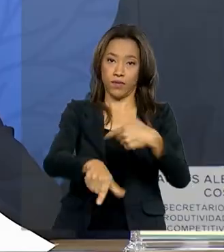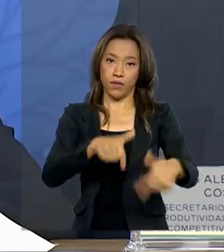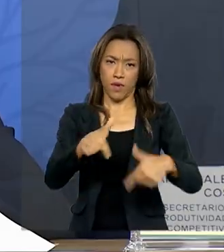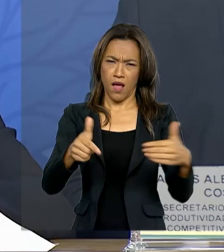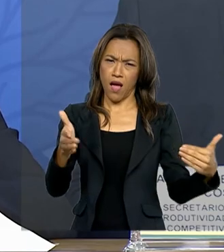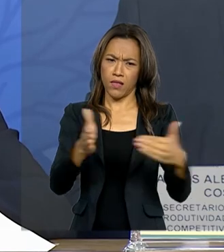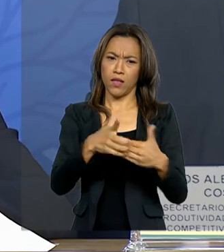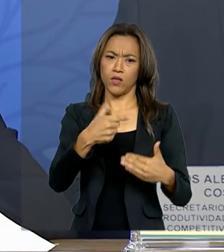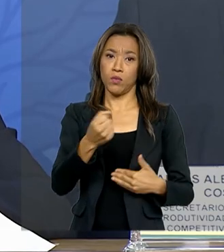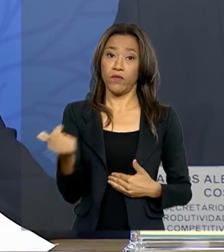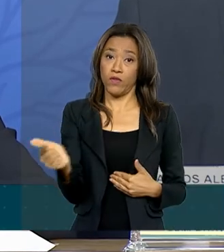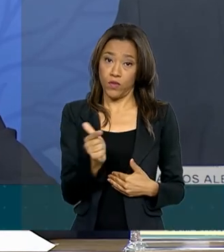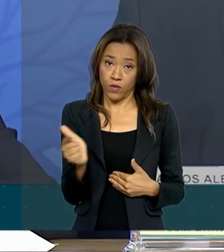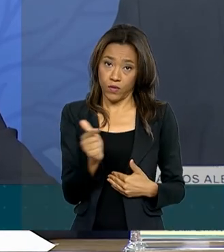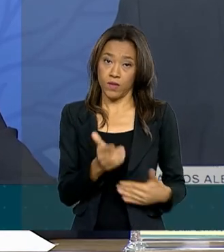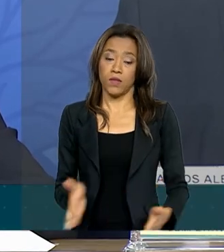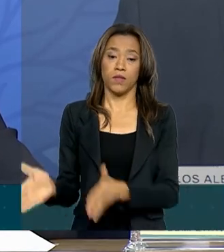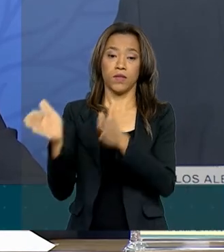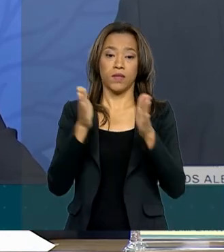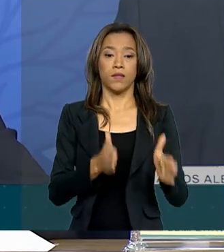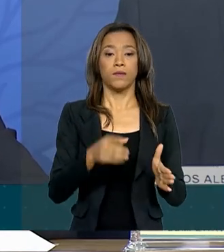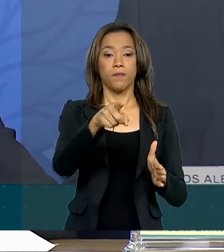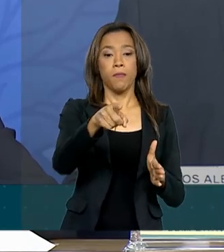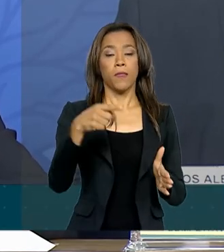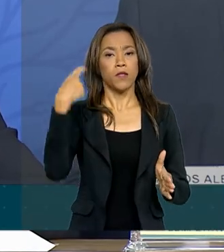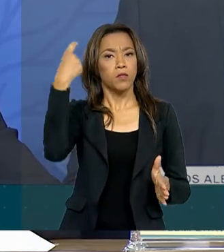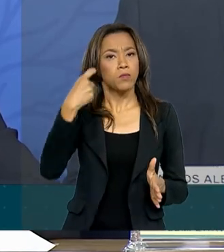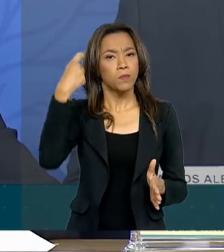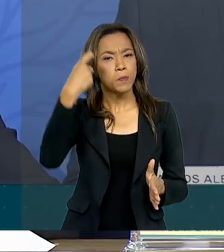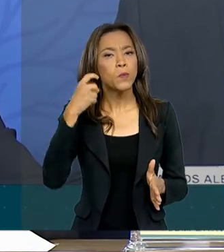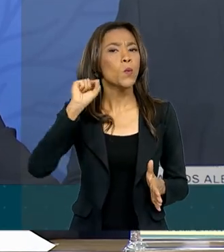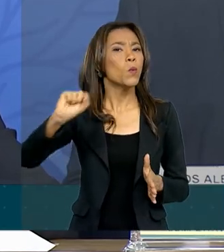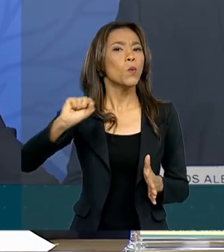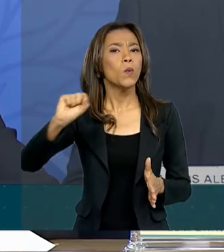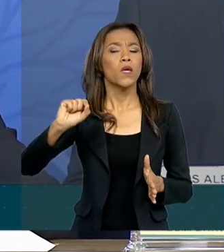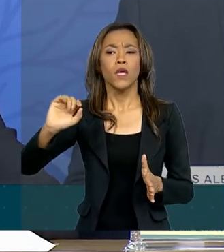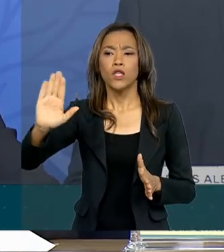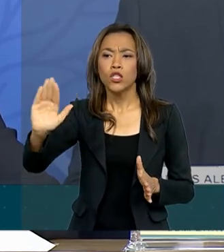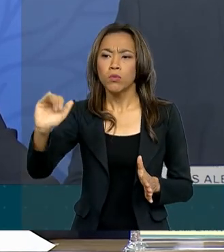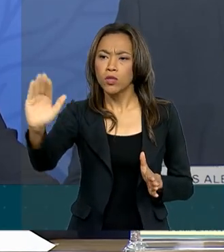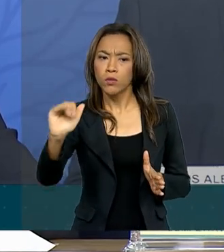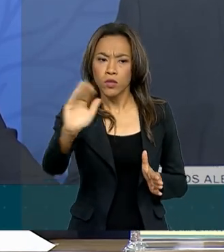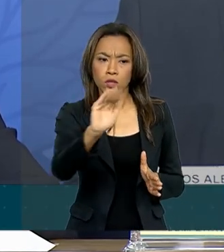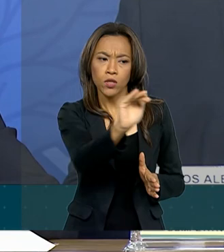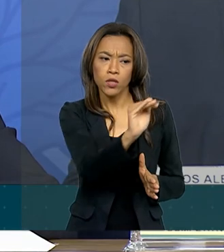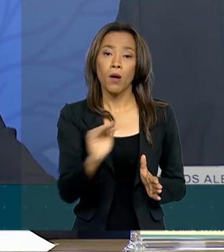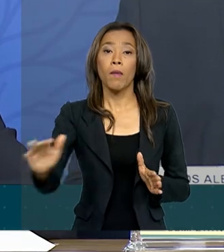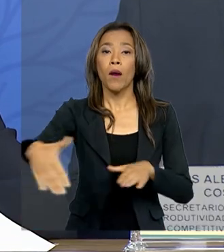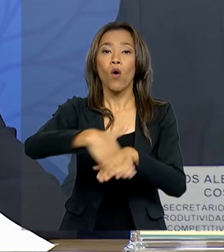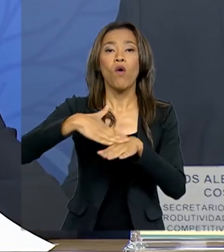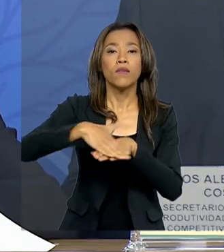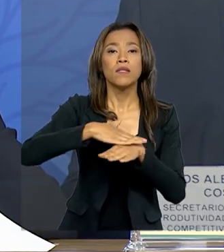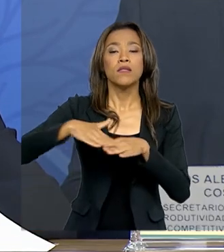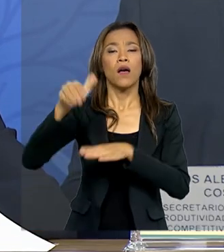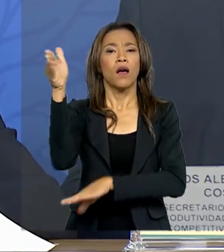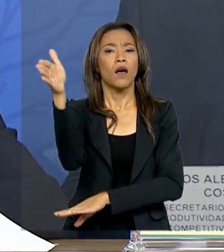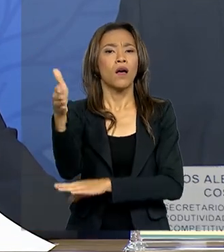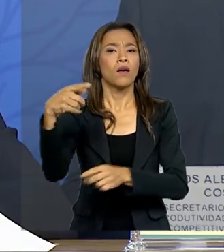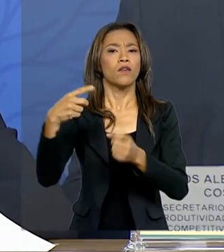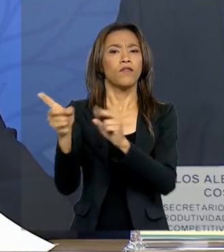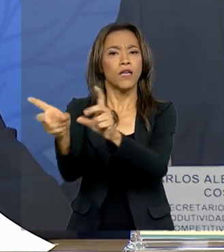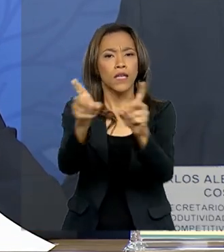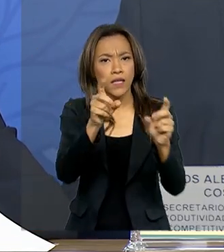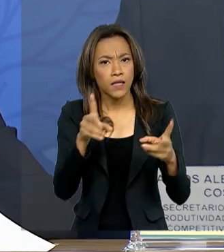Nós tivemos o cuidado de buscarmos a interlocução com uma série de entidades empresariais, na área de serviço, de comércio, de